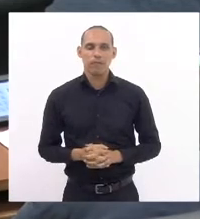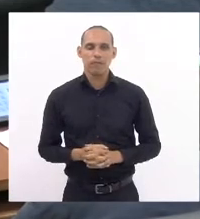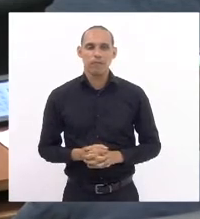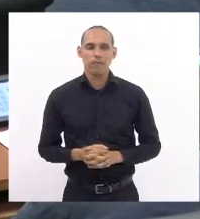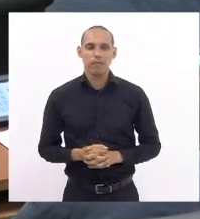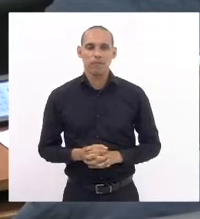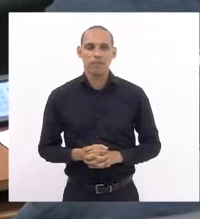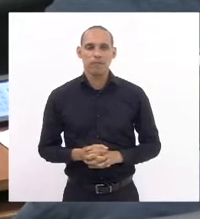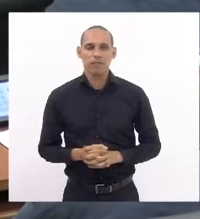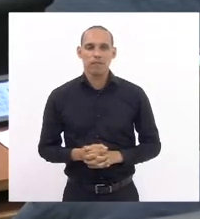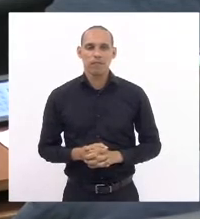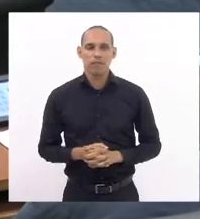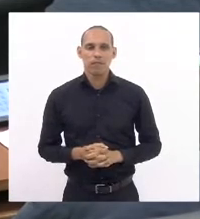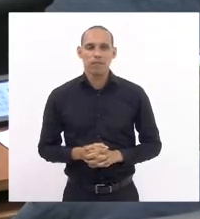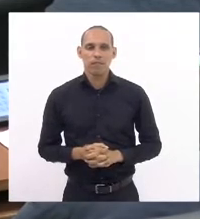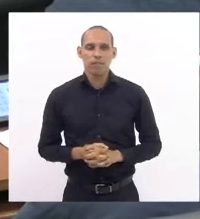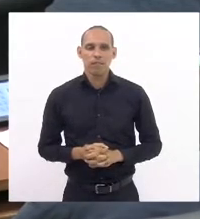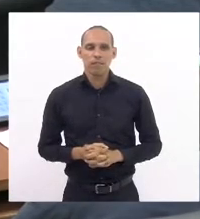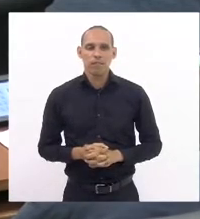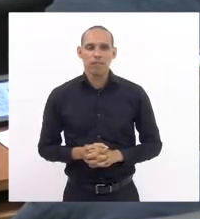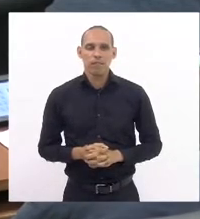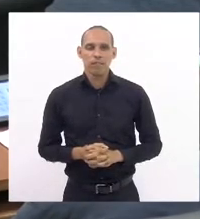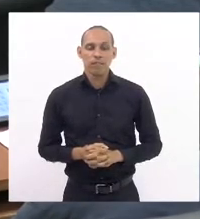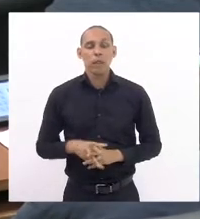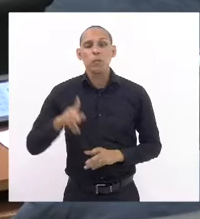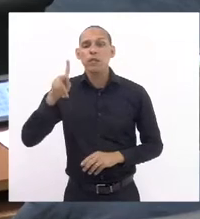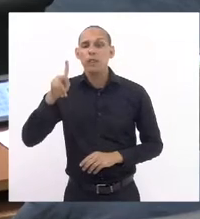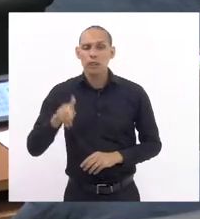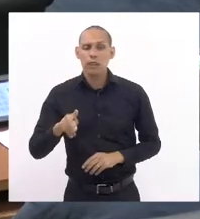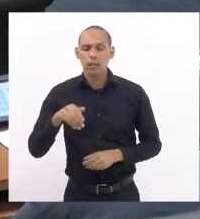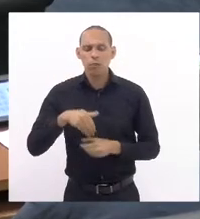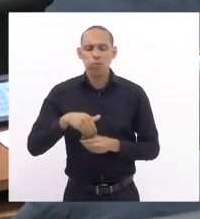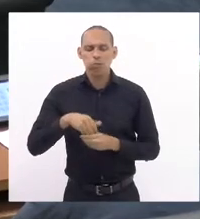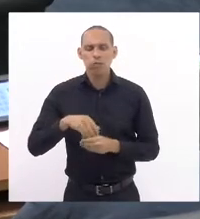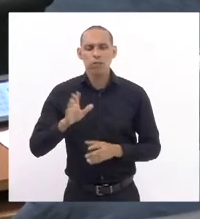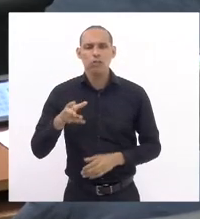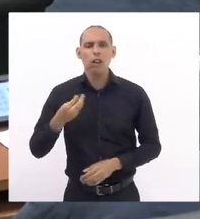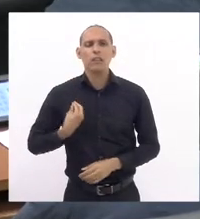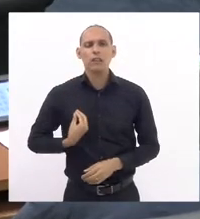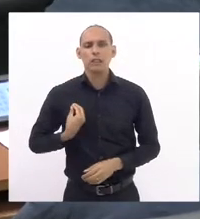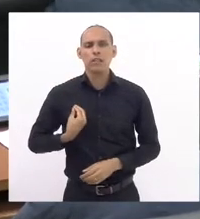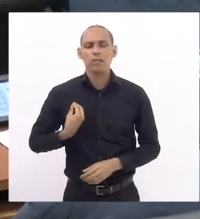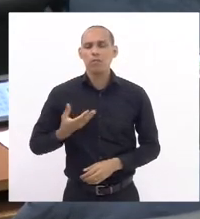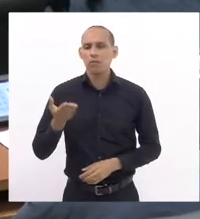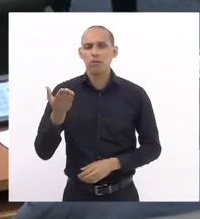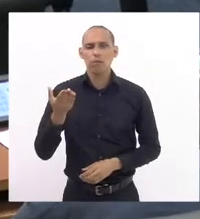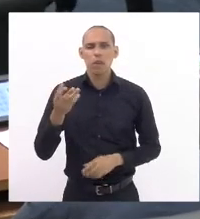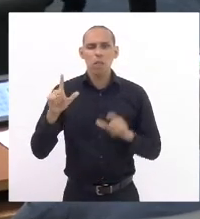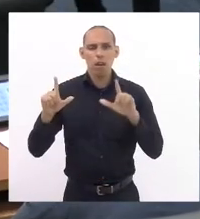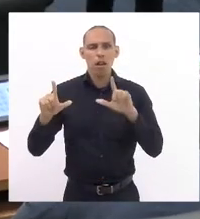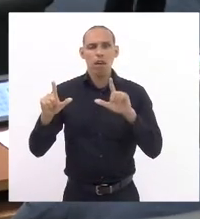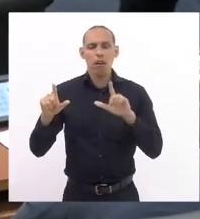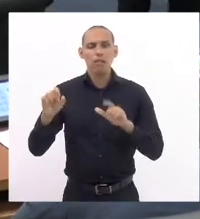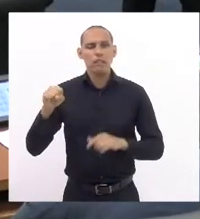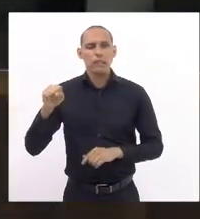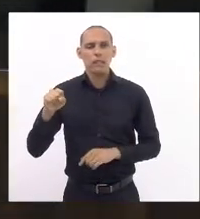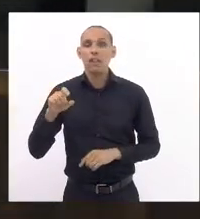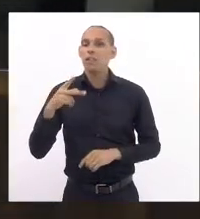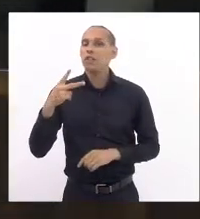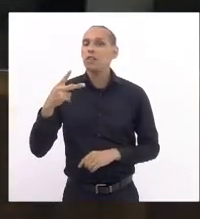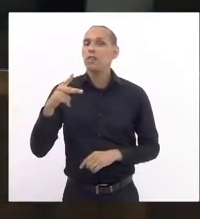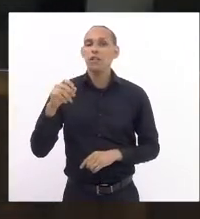Tá, depois conseguindo. Faz. Presidente, eu já votei sim no painel. Vossa Excelência é o único